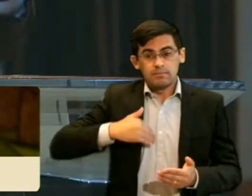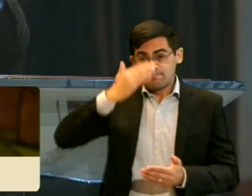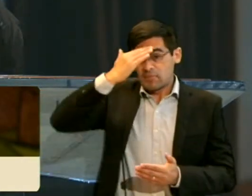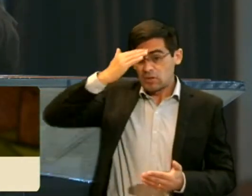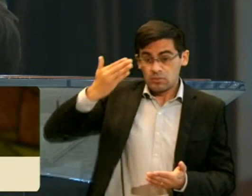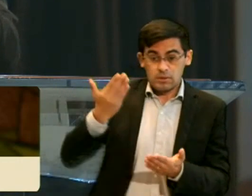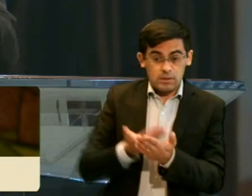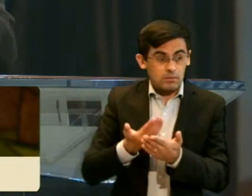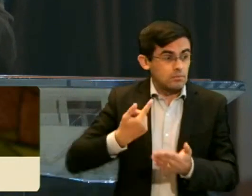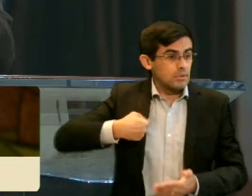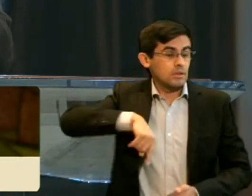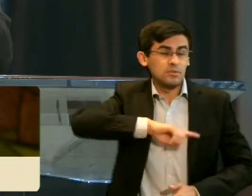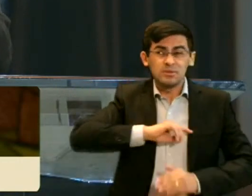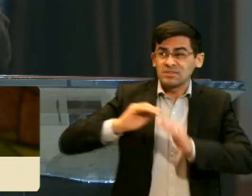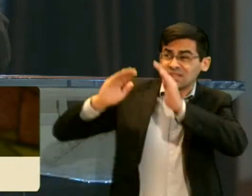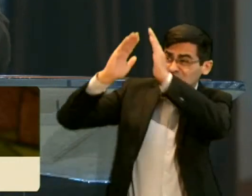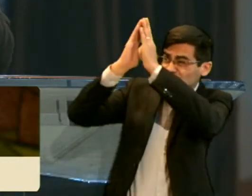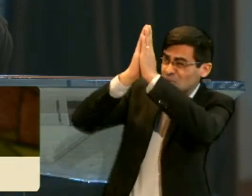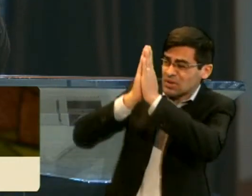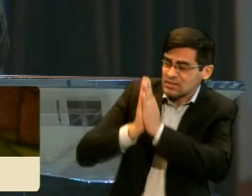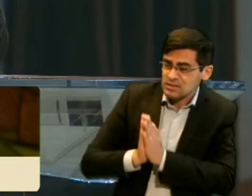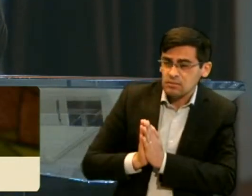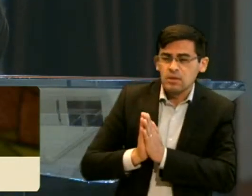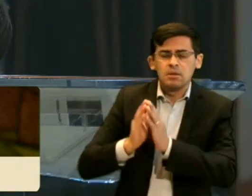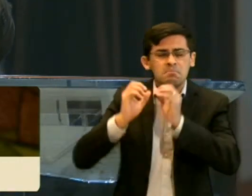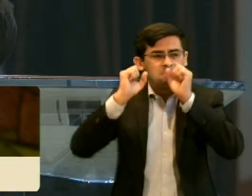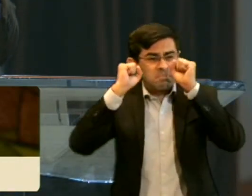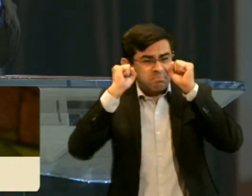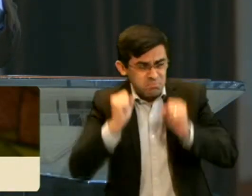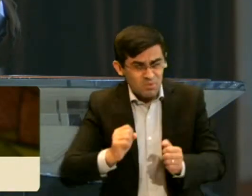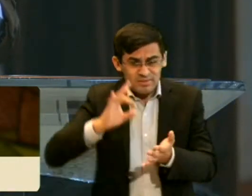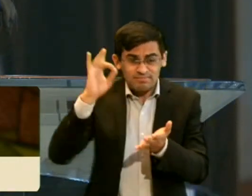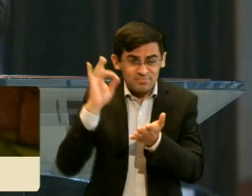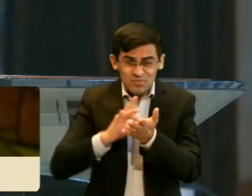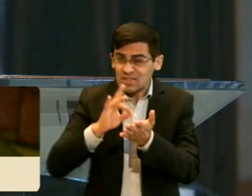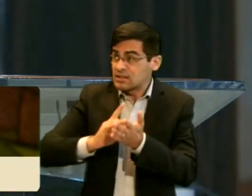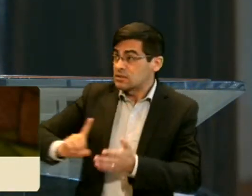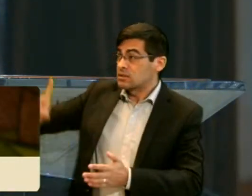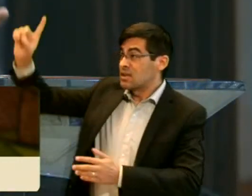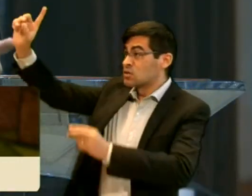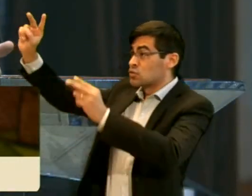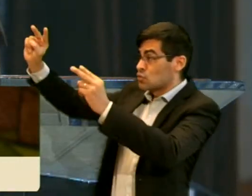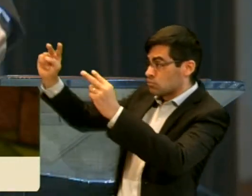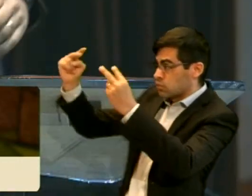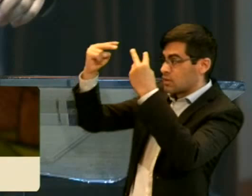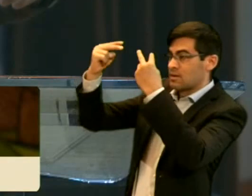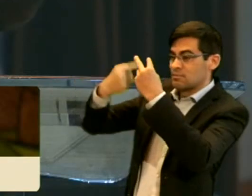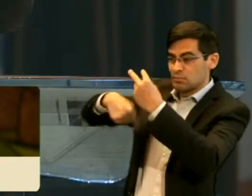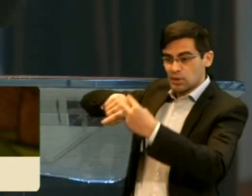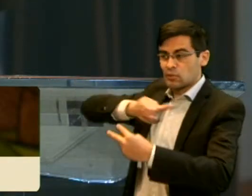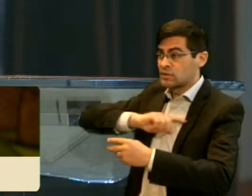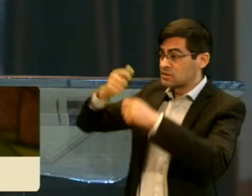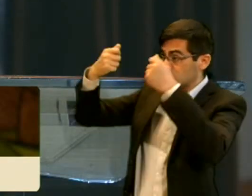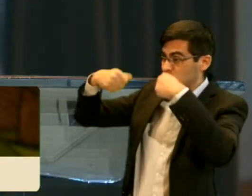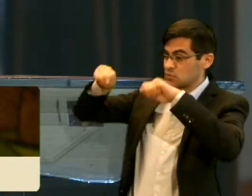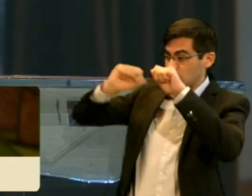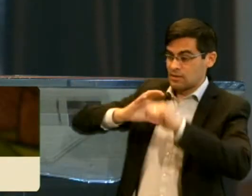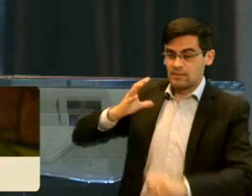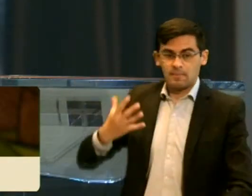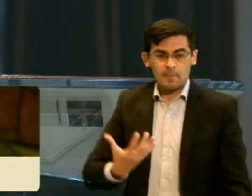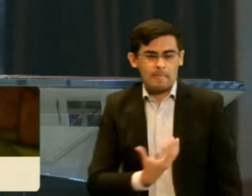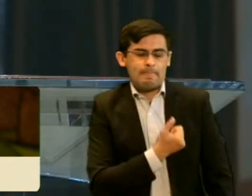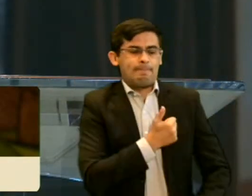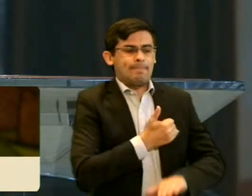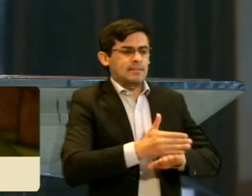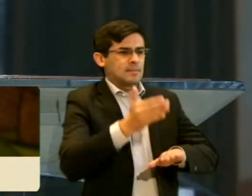adoração pode sim fazer Deus se inclinar de novo para salvar. E é esse exercício de